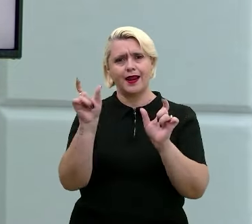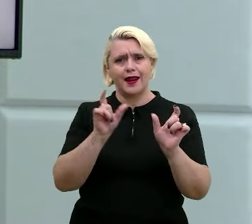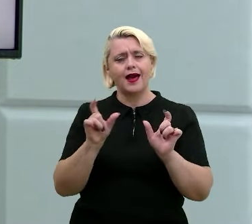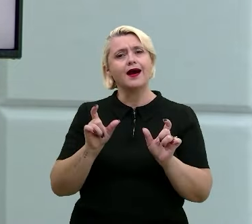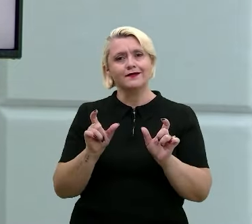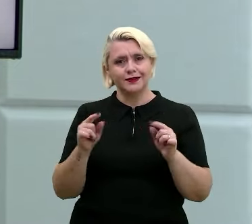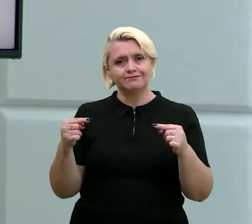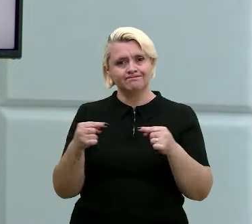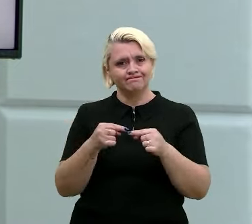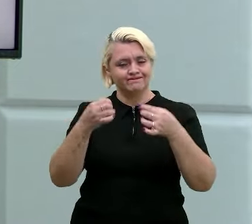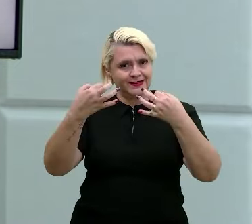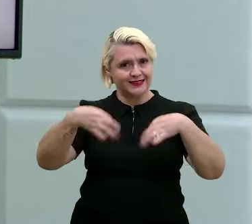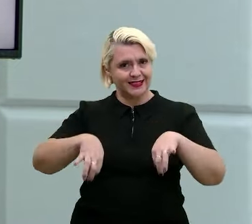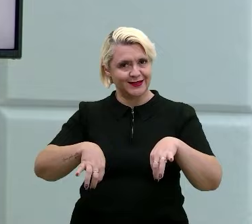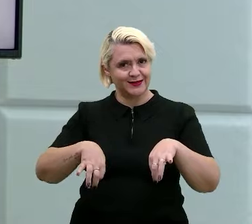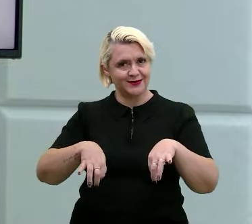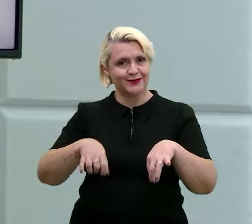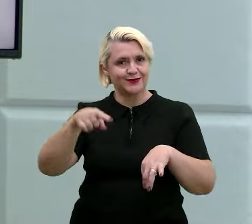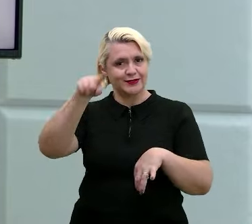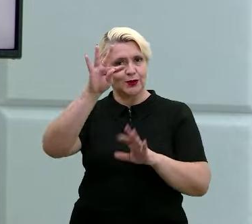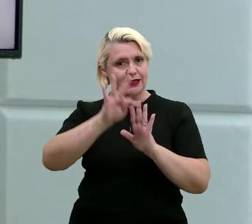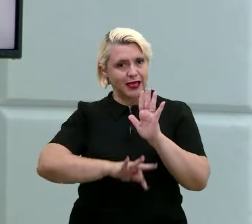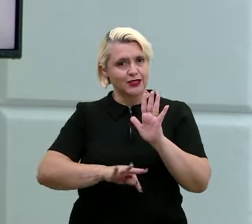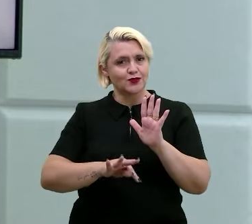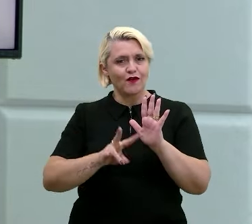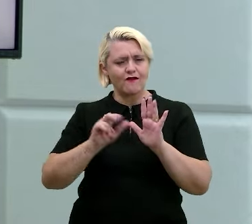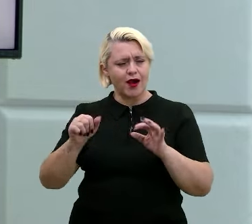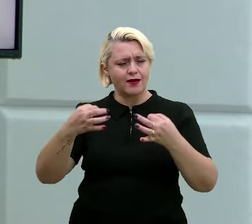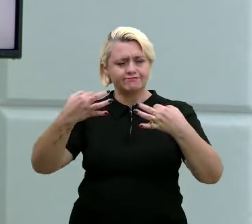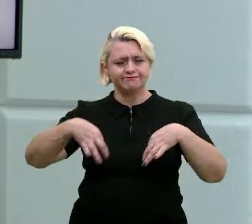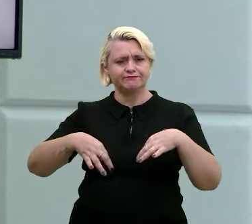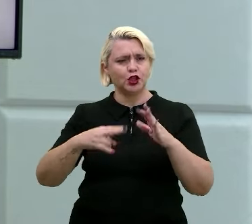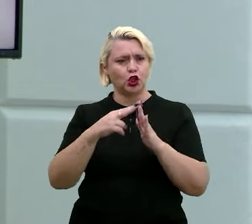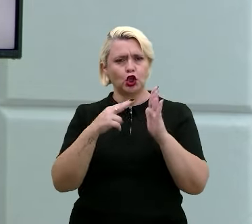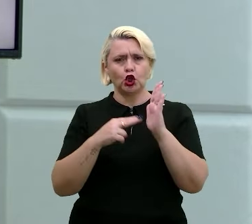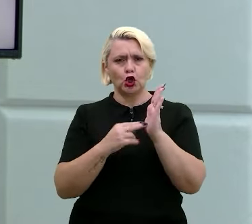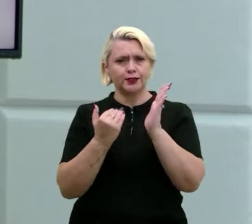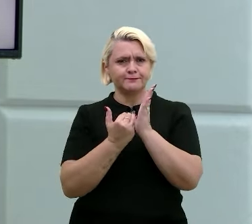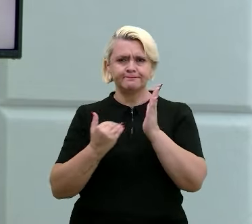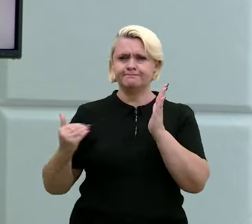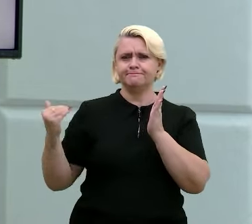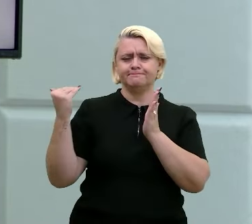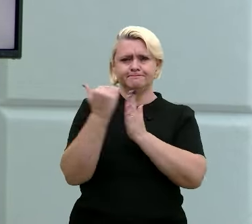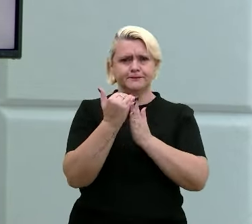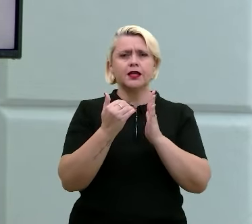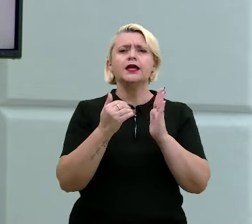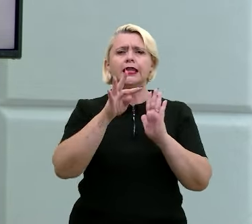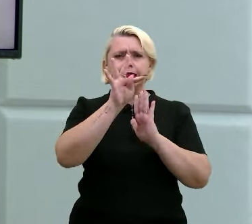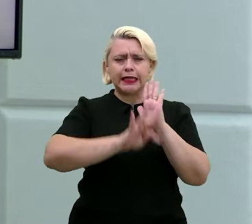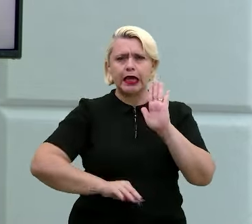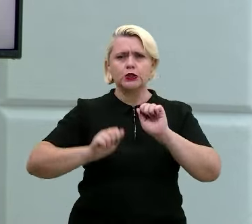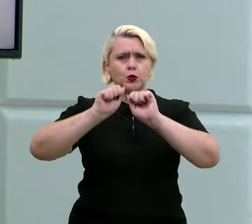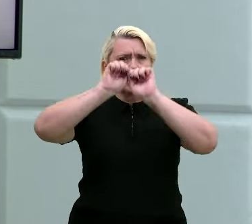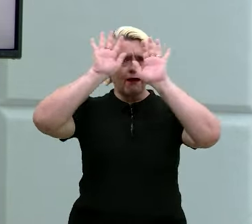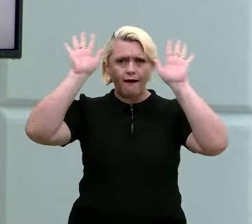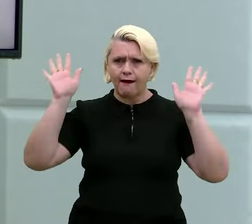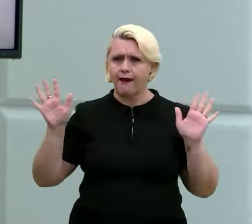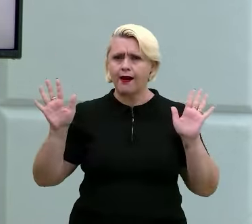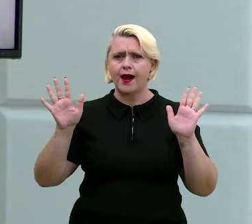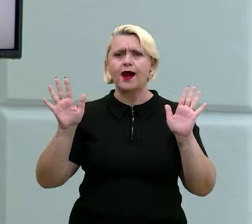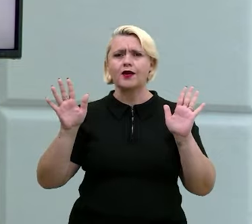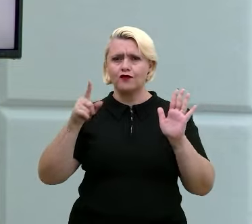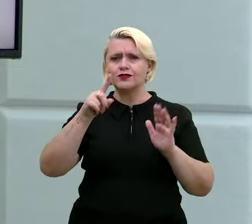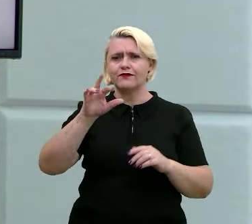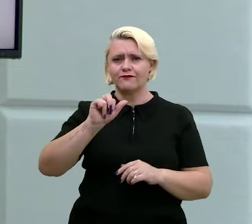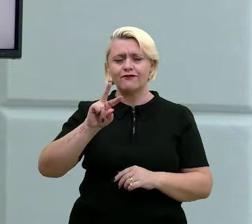mais adequado, tá? Que o seu texto vai ficar, garanto, vai ficar muito bem escrito, vai ficar claro. Você vai